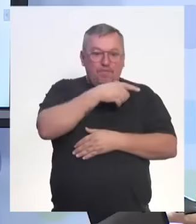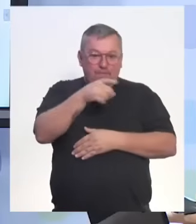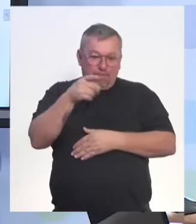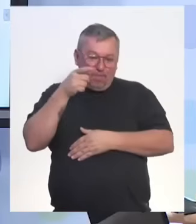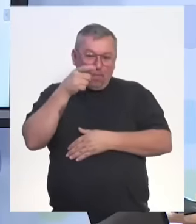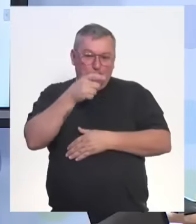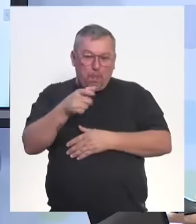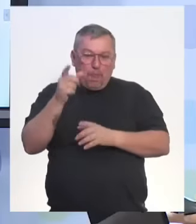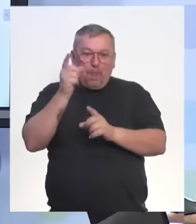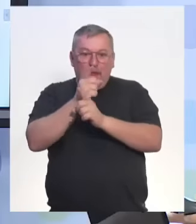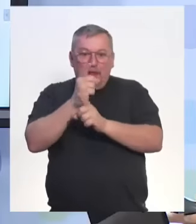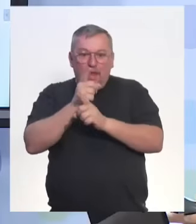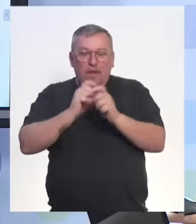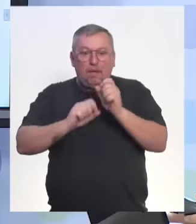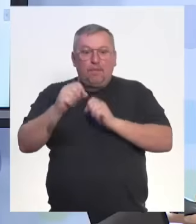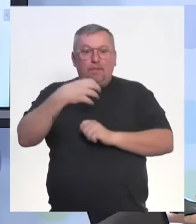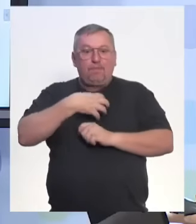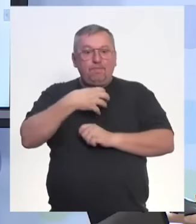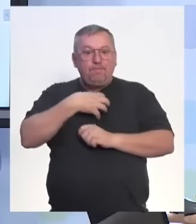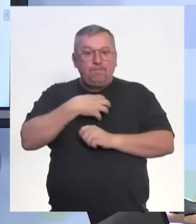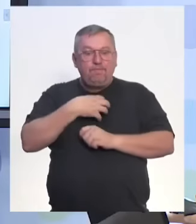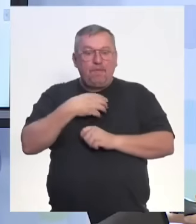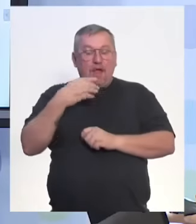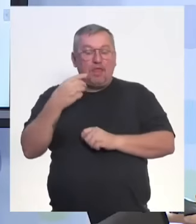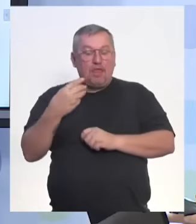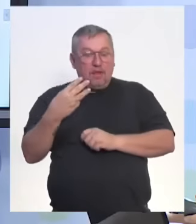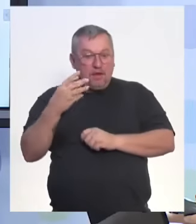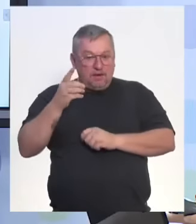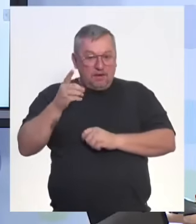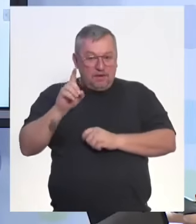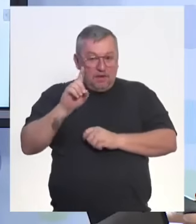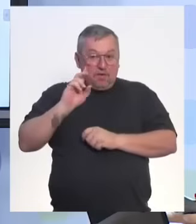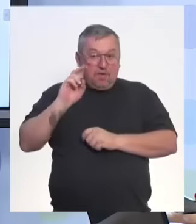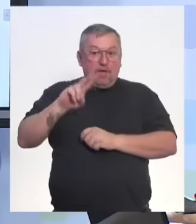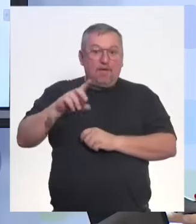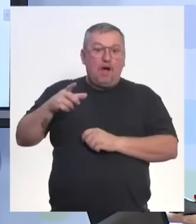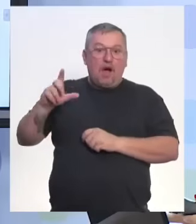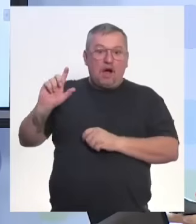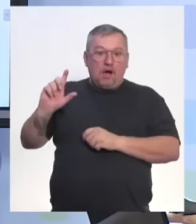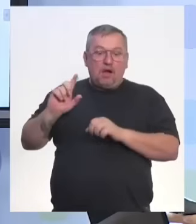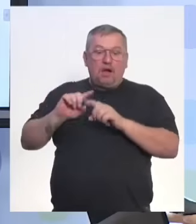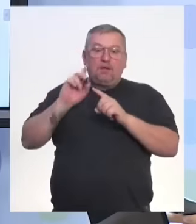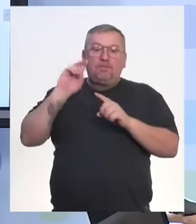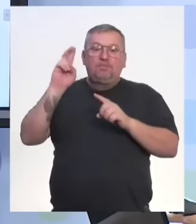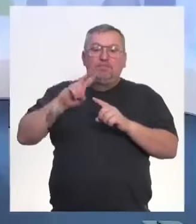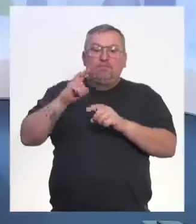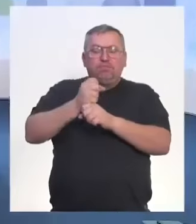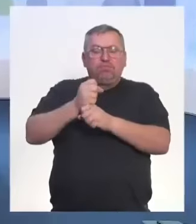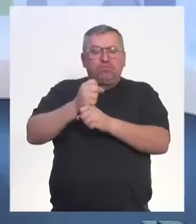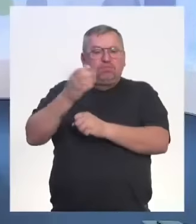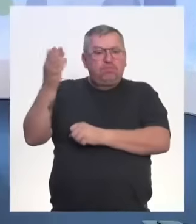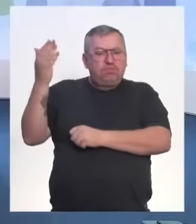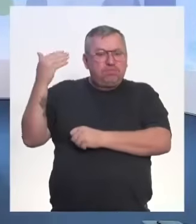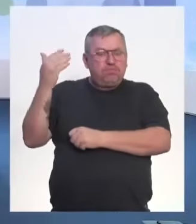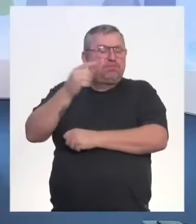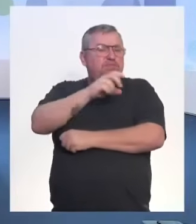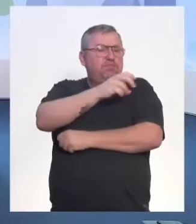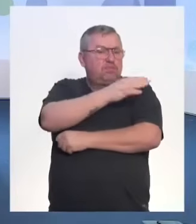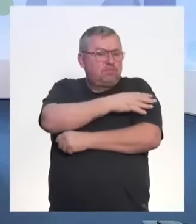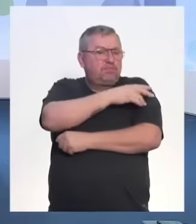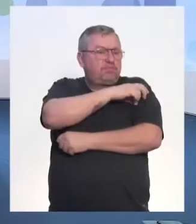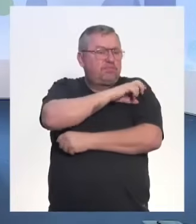vão identificar, essa forma tridimensional, vocês já viram anteriormente. Principalmente lá nos anos iniciais, onde vocês fizeram